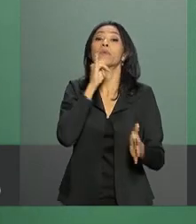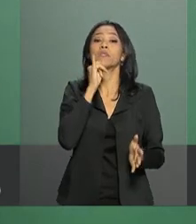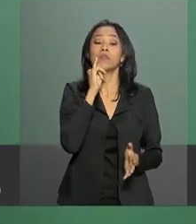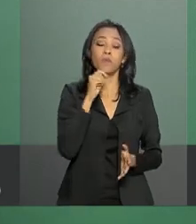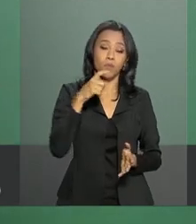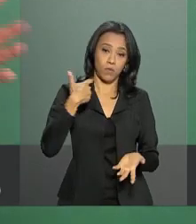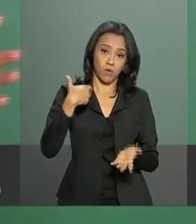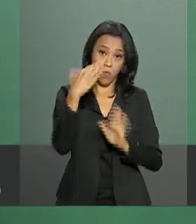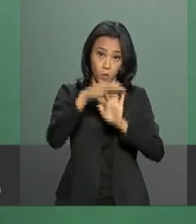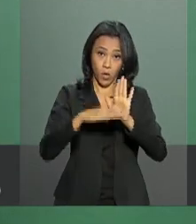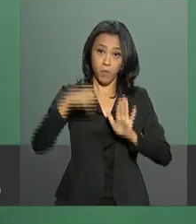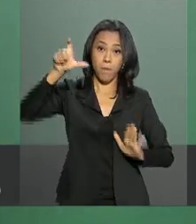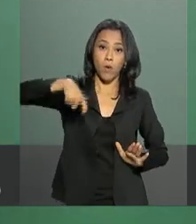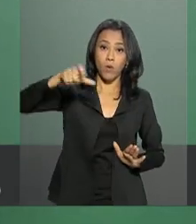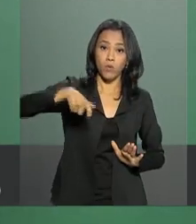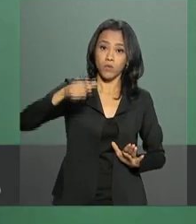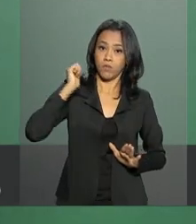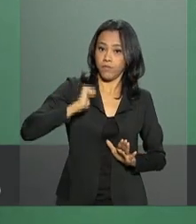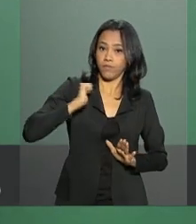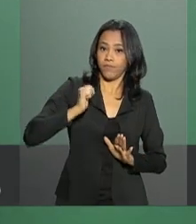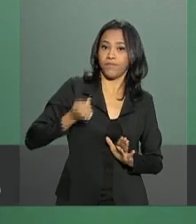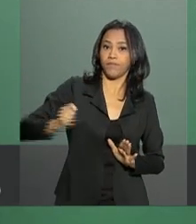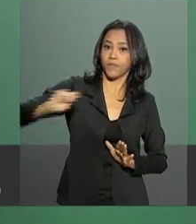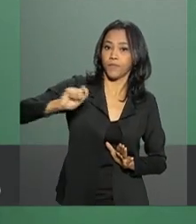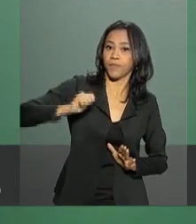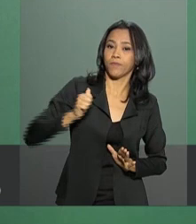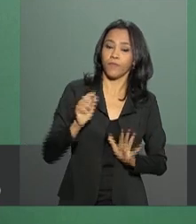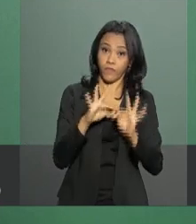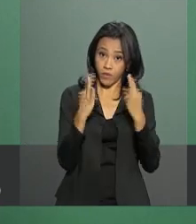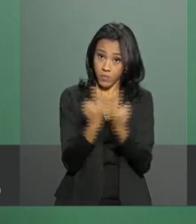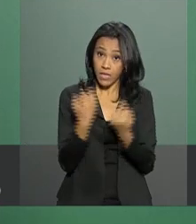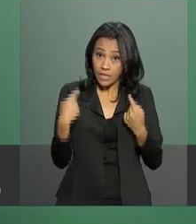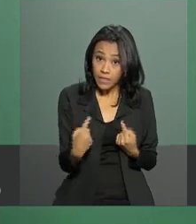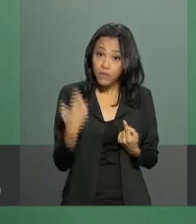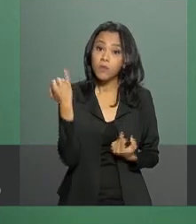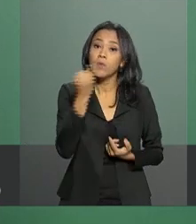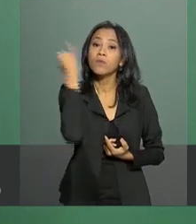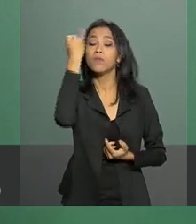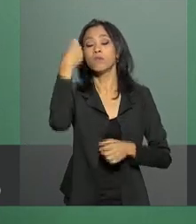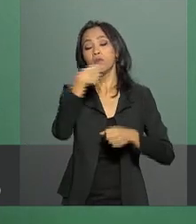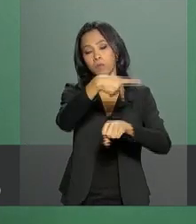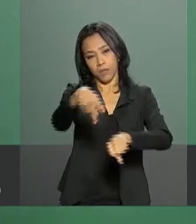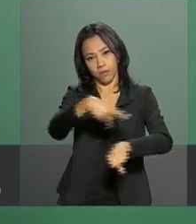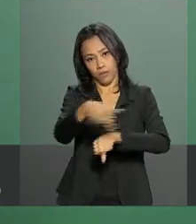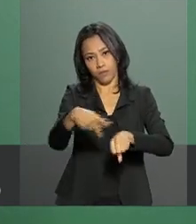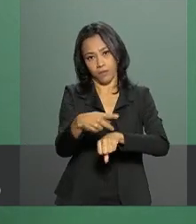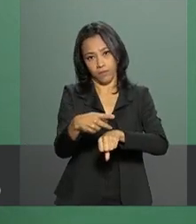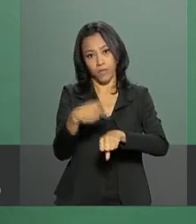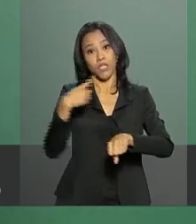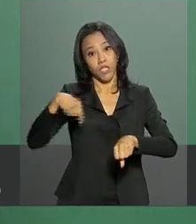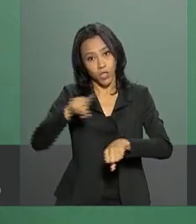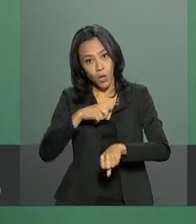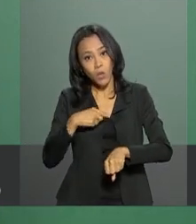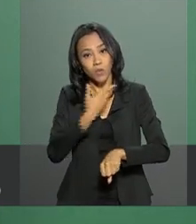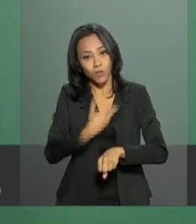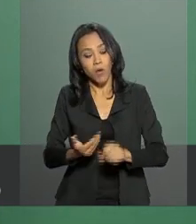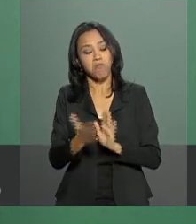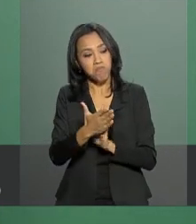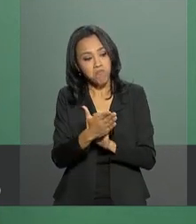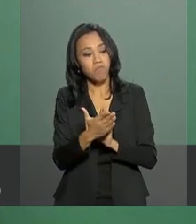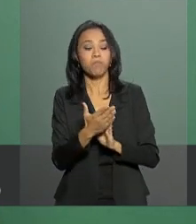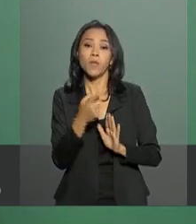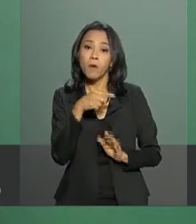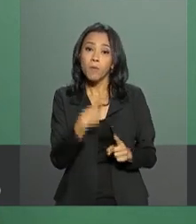ou se for indispensável para o país sem dúvida alguma e nós precisamos tanto precisamos e ao longo do